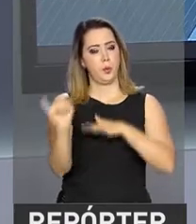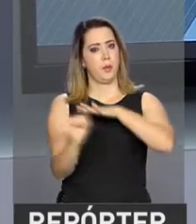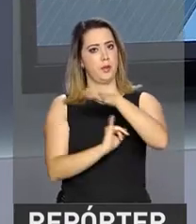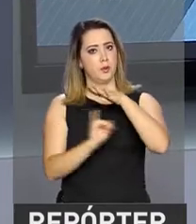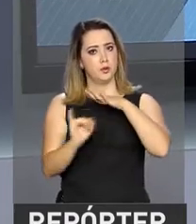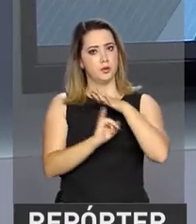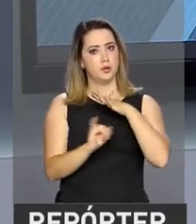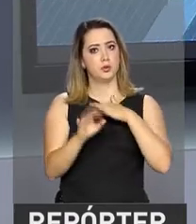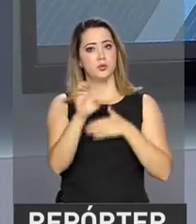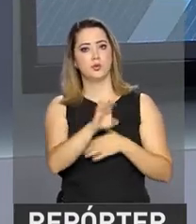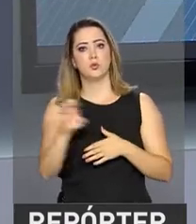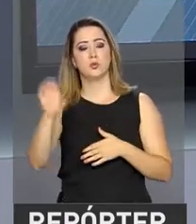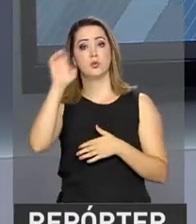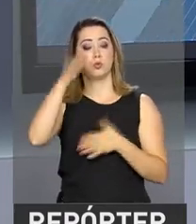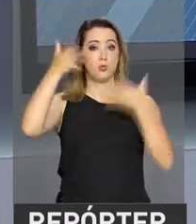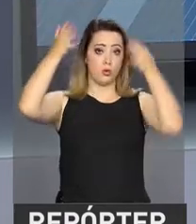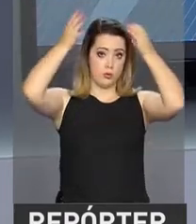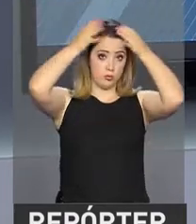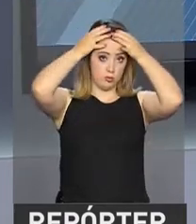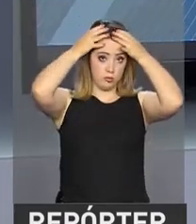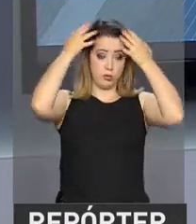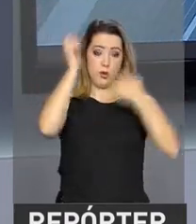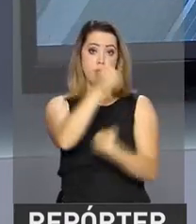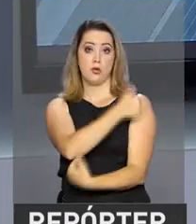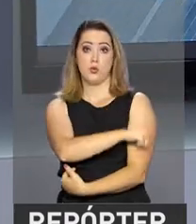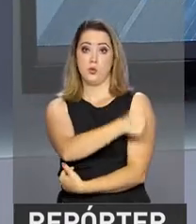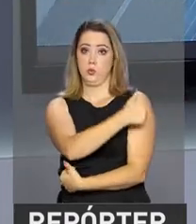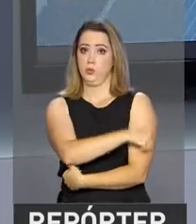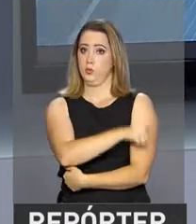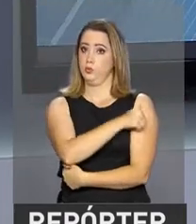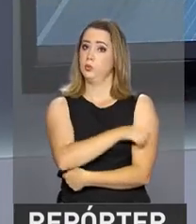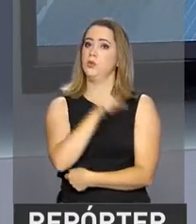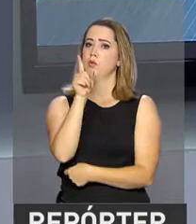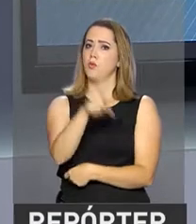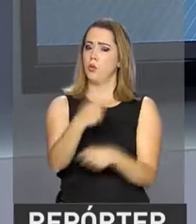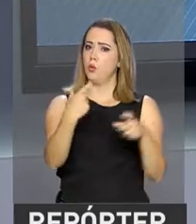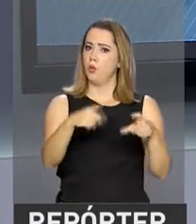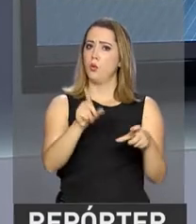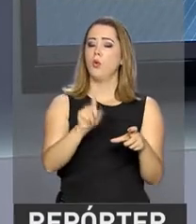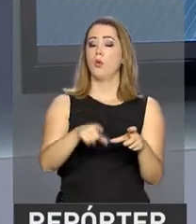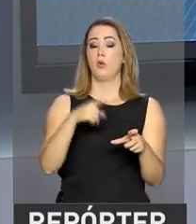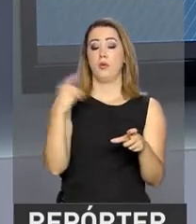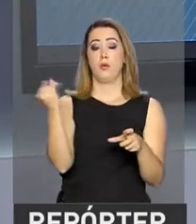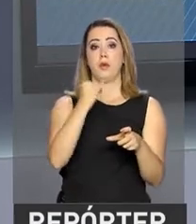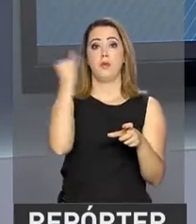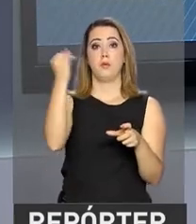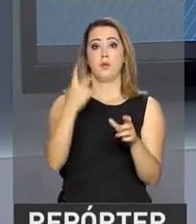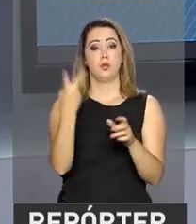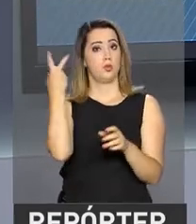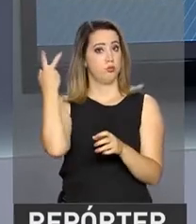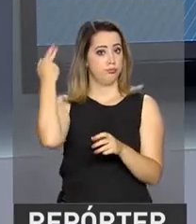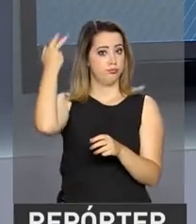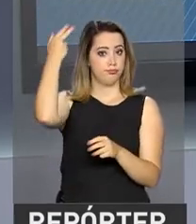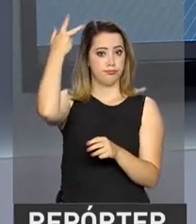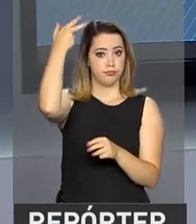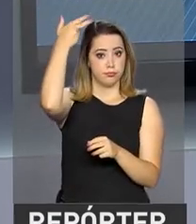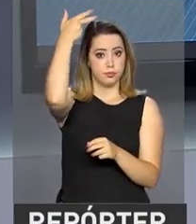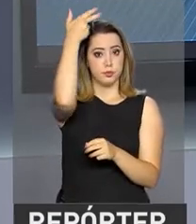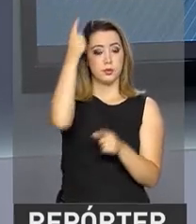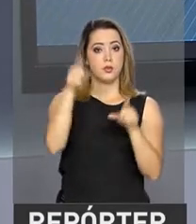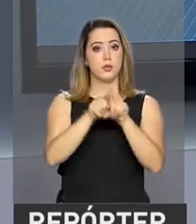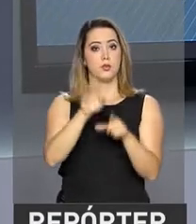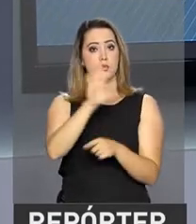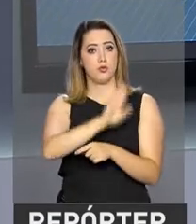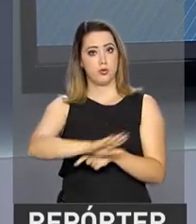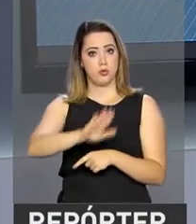instituto estadual do cérebro no rio de janeiro a instituição é referência em neurocirurgia de adultos e crianças e também de